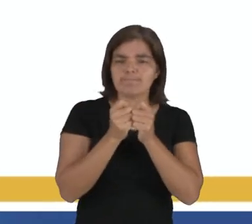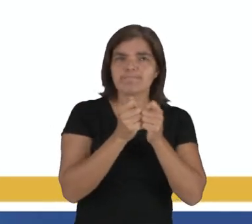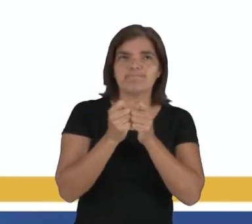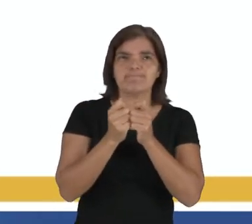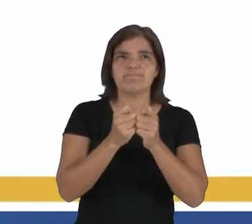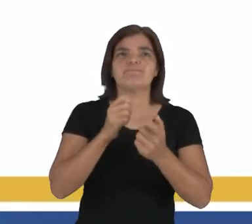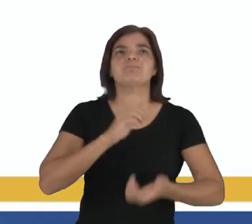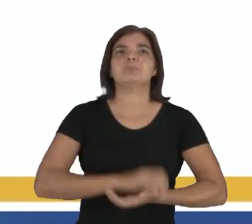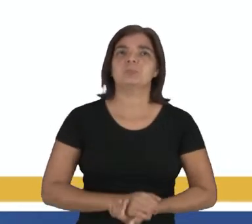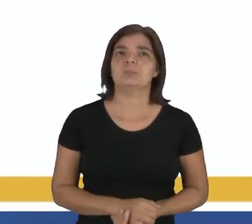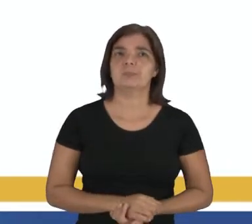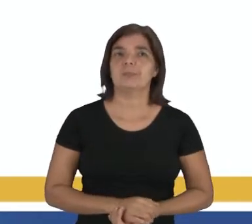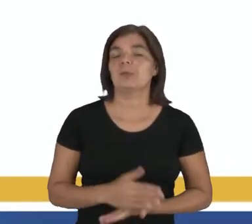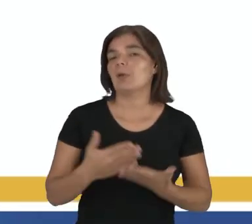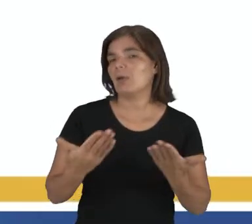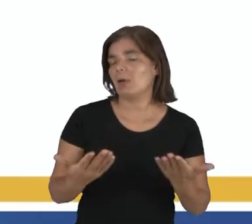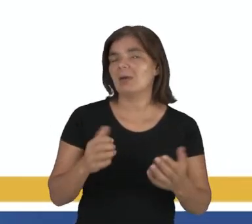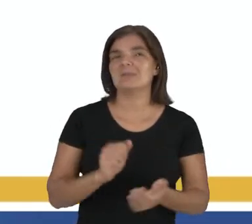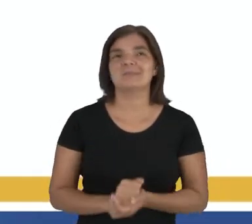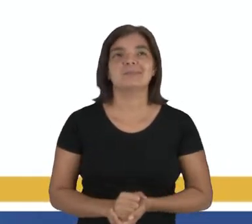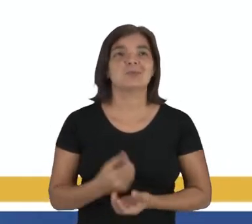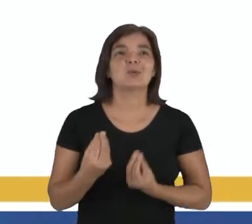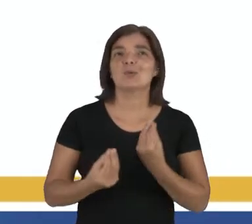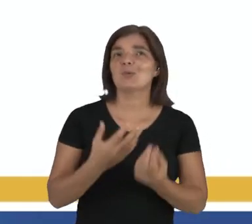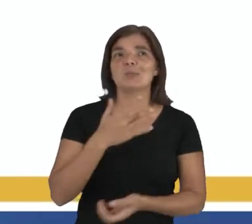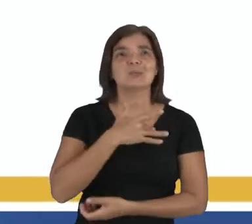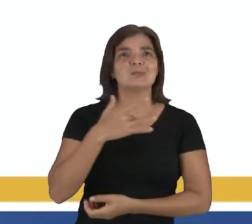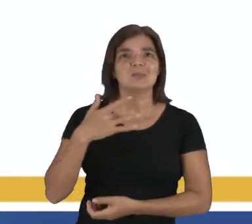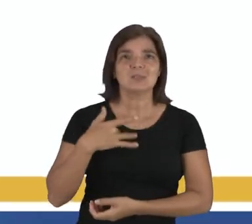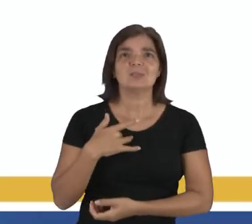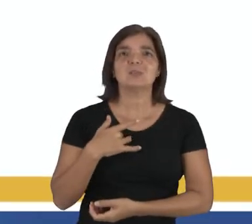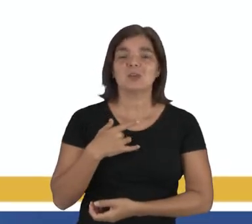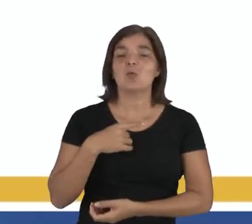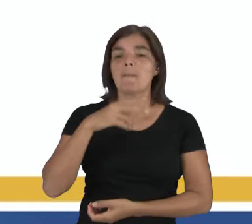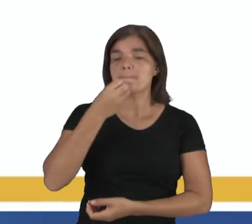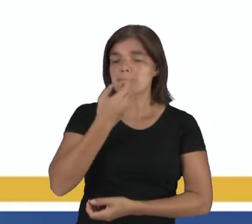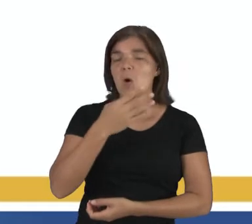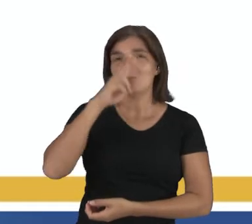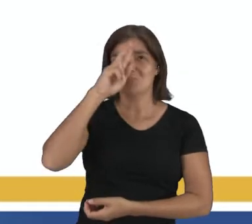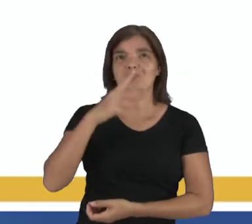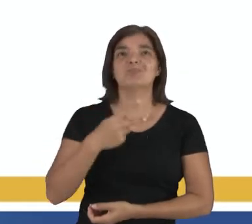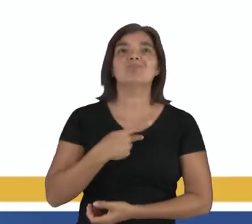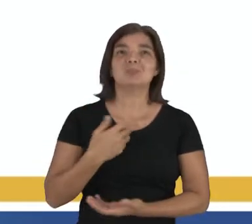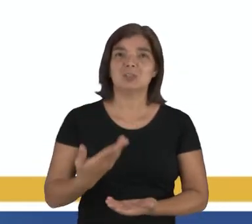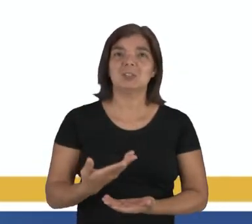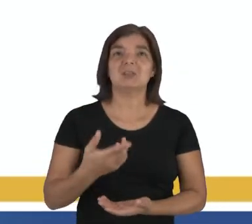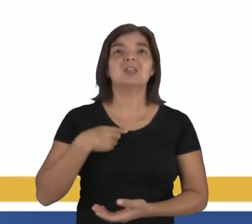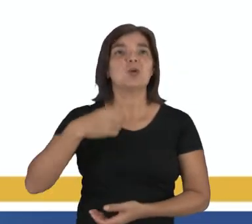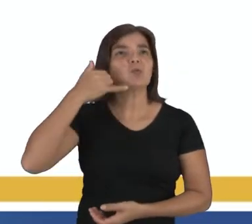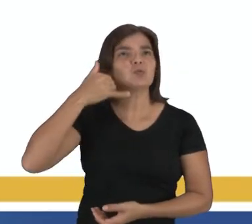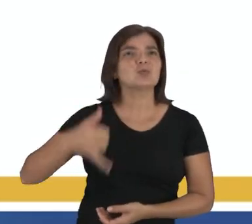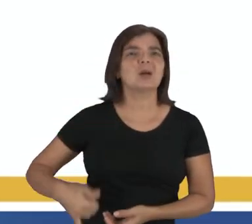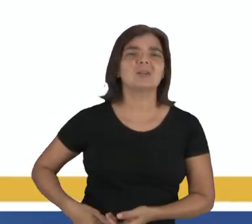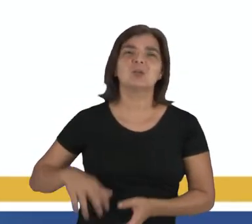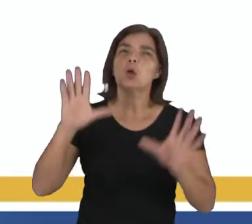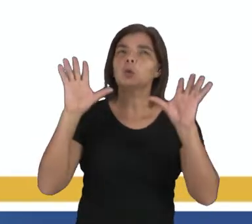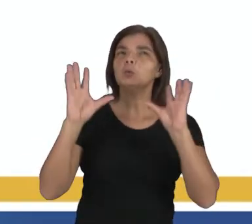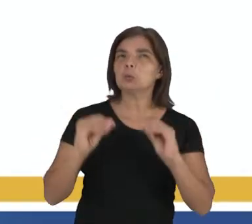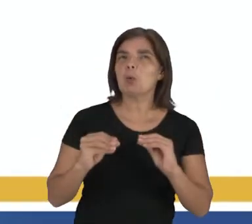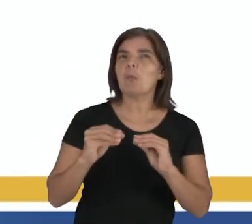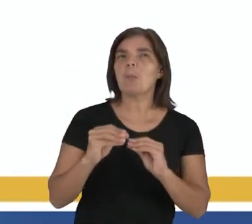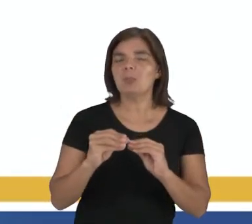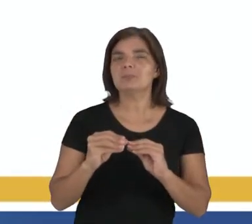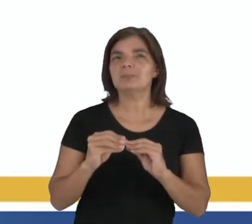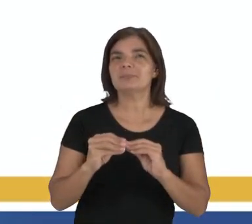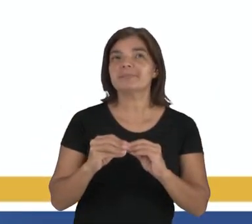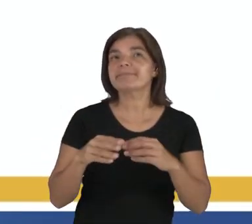24 horas do dia ligada a ele. Ah, como é saudável estar bem consigo mesmo e manter o celular